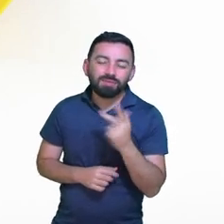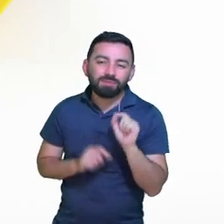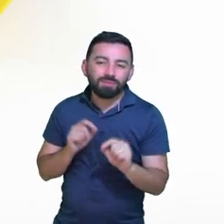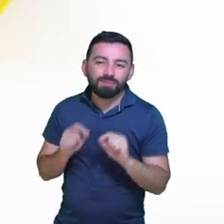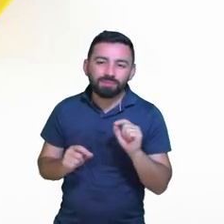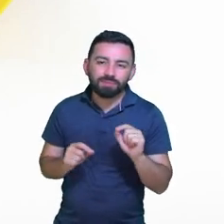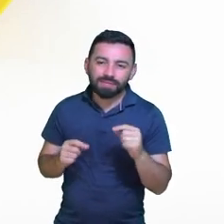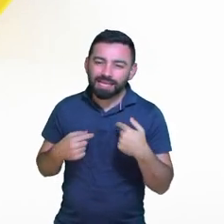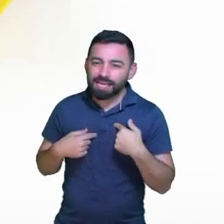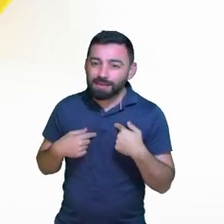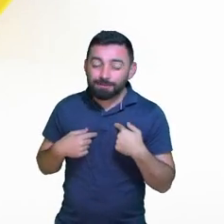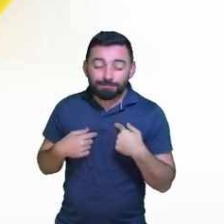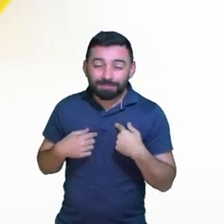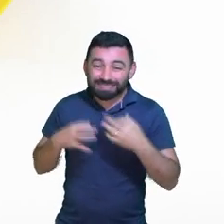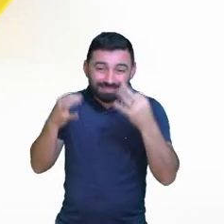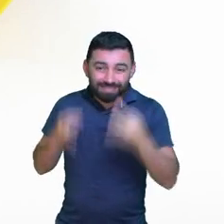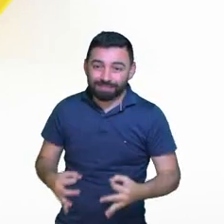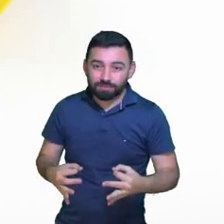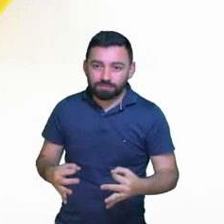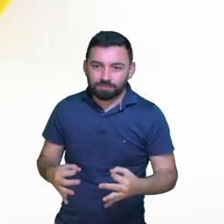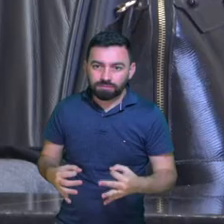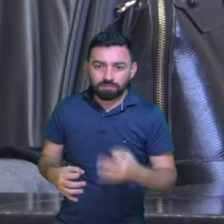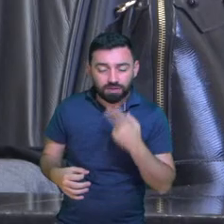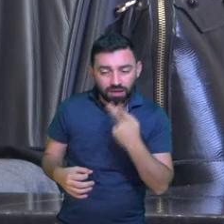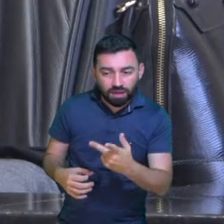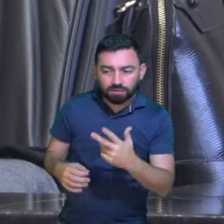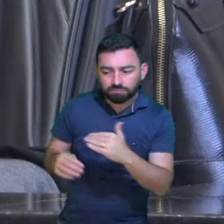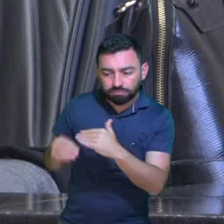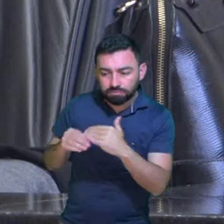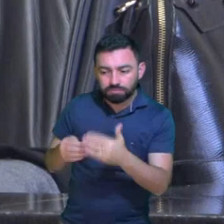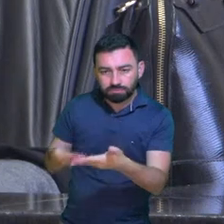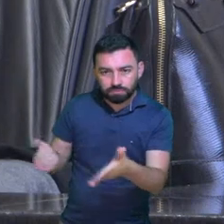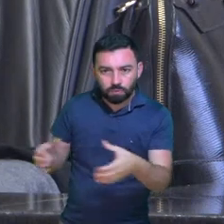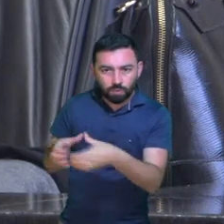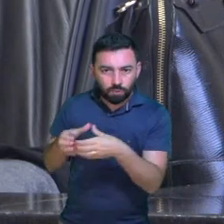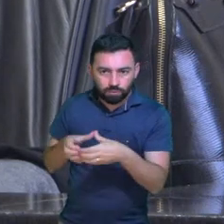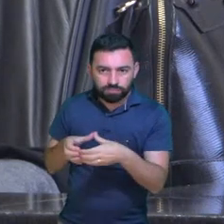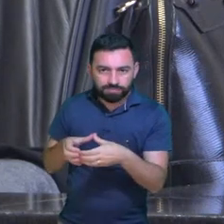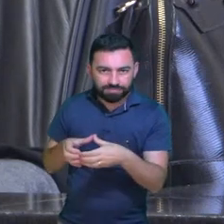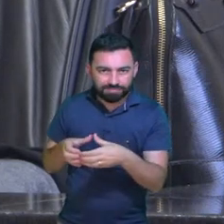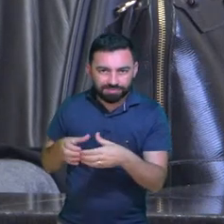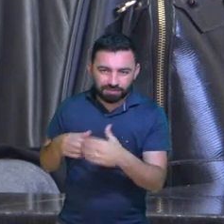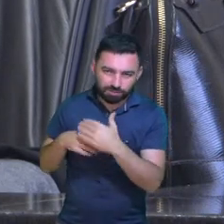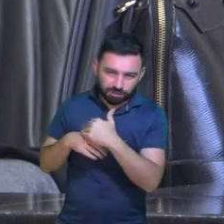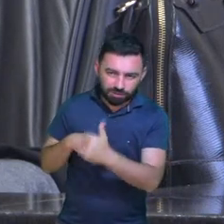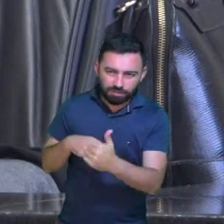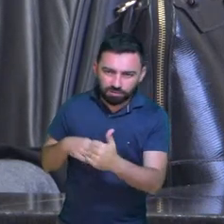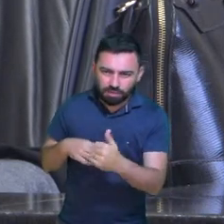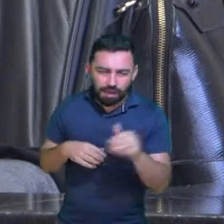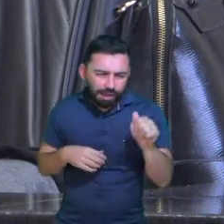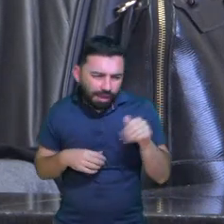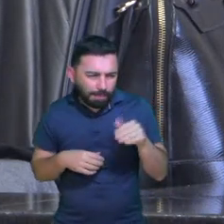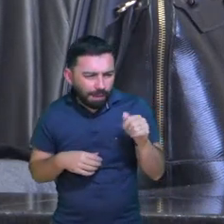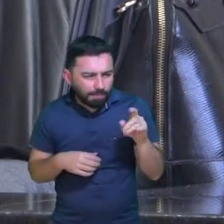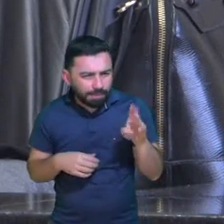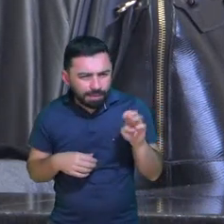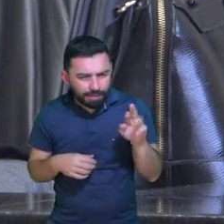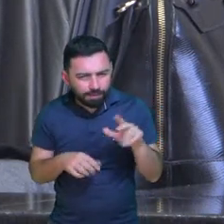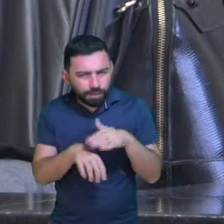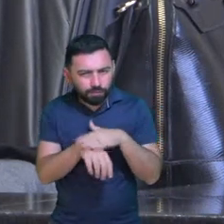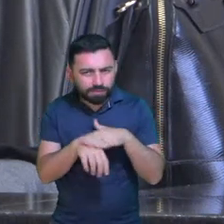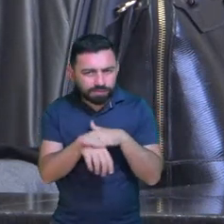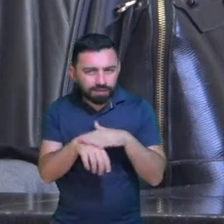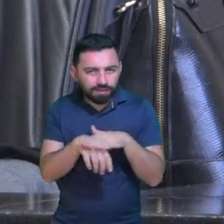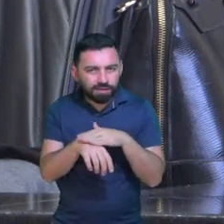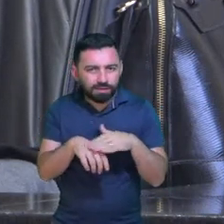eu tenho tanta convicção que eu falo paraos meus pares eles me chamam para AM que falar eu vou a primeira